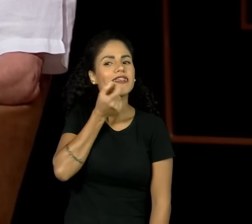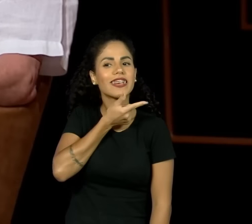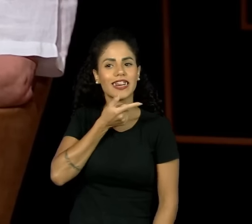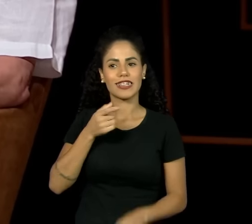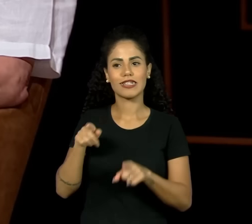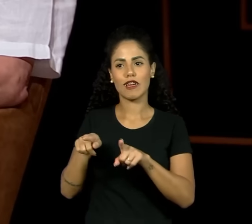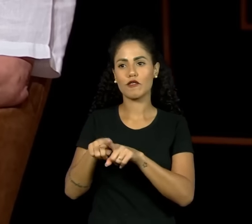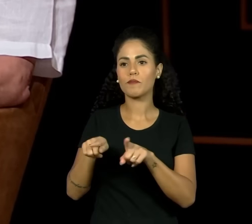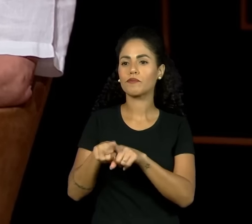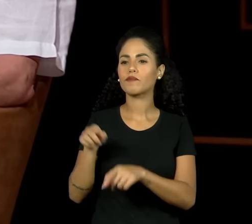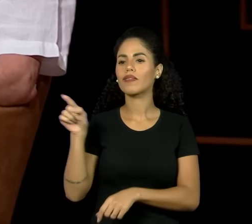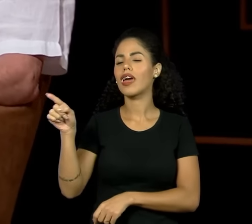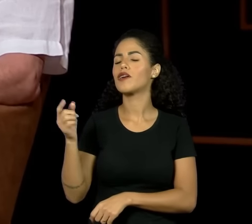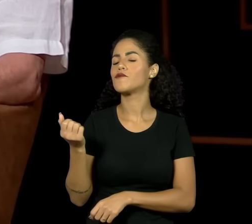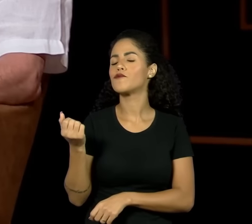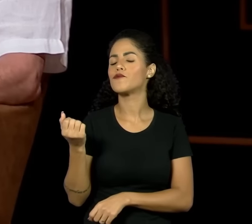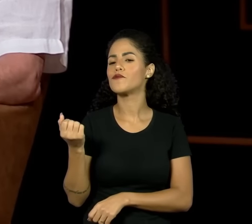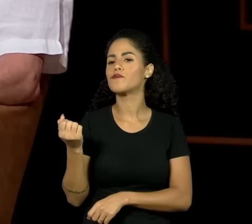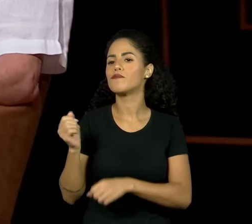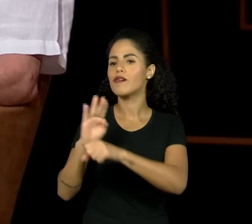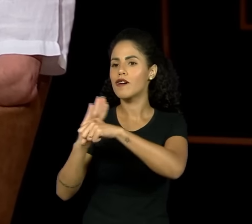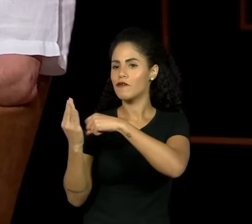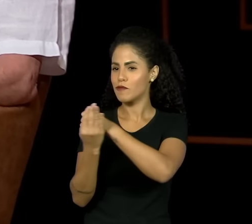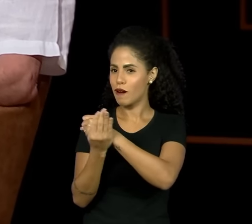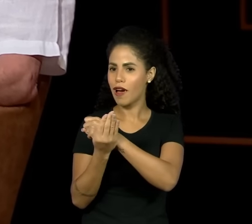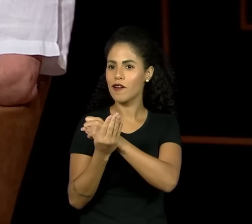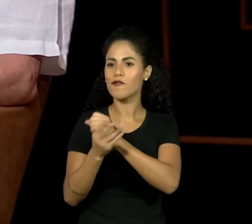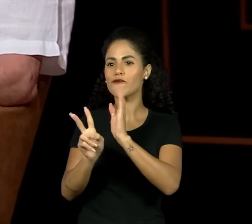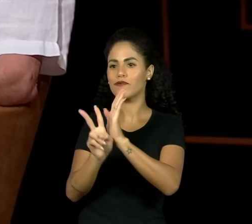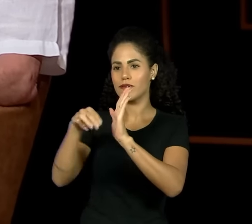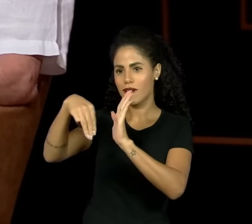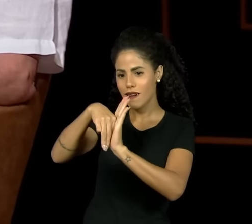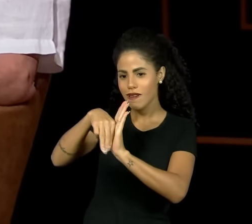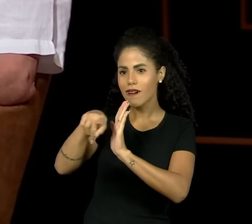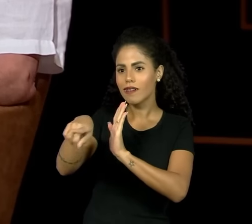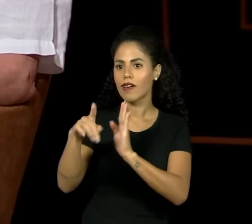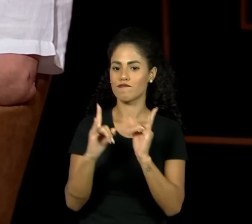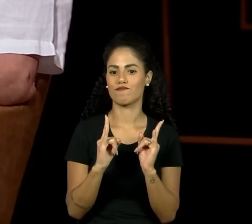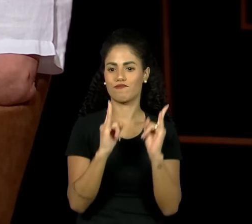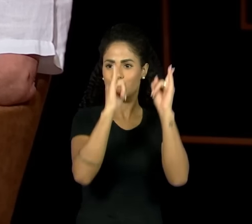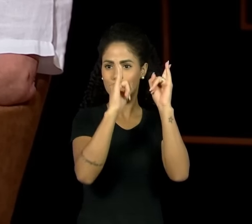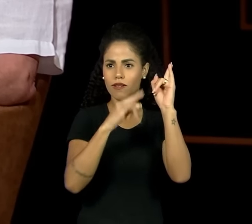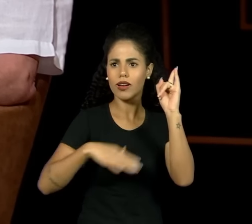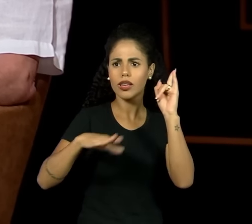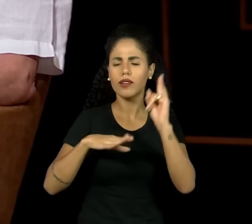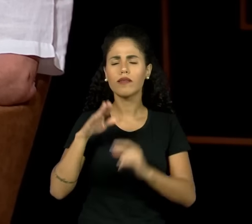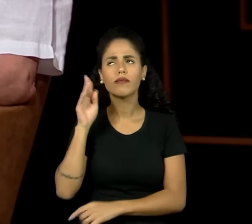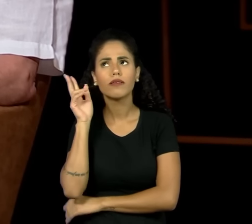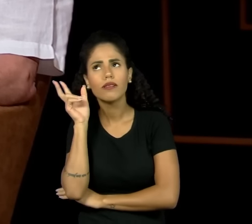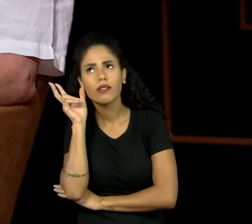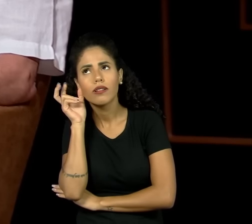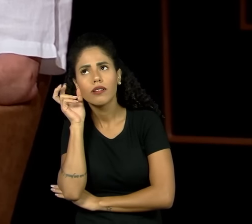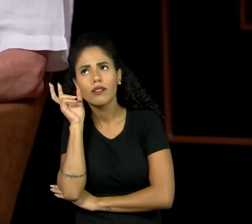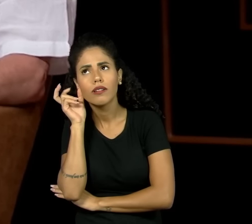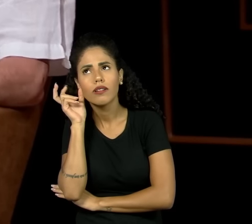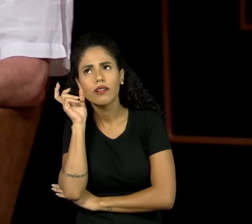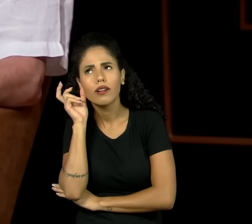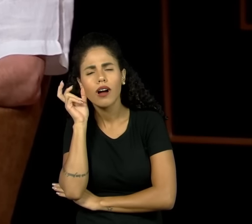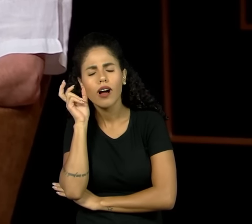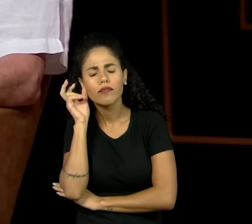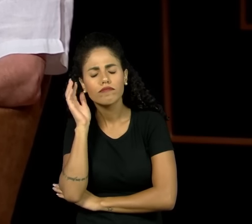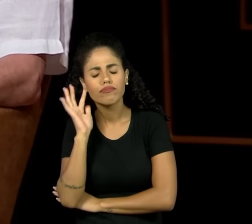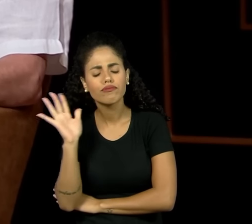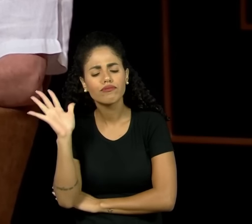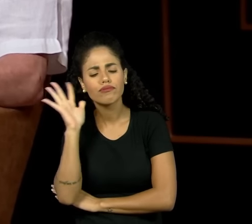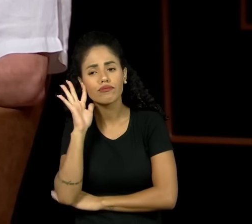Pelotas na Vila Mariana e aí eu chegava no meu prédio assim eu ficava ouvindo um piano ao longe assim que idade